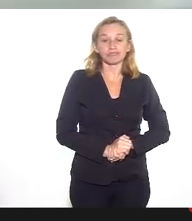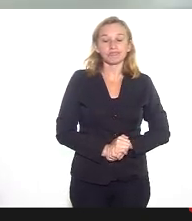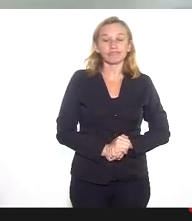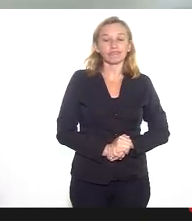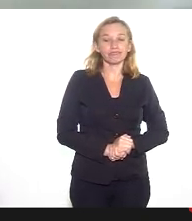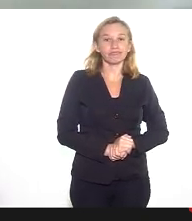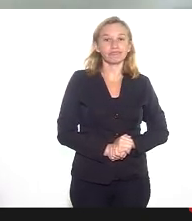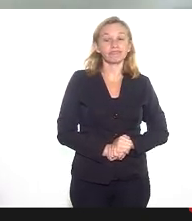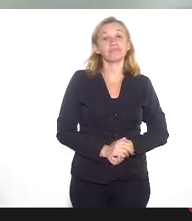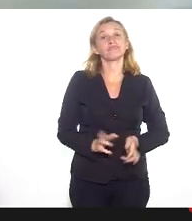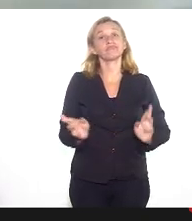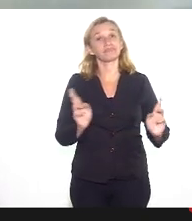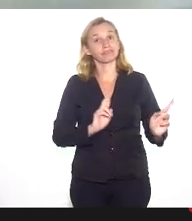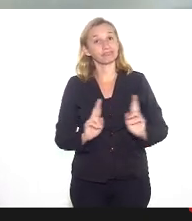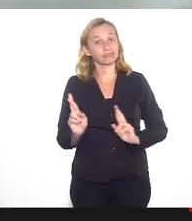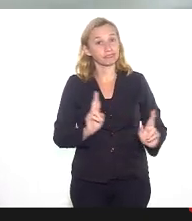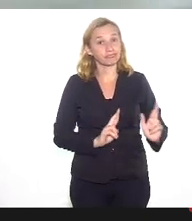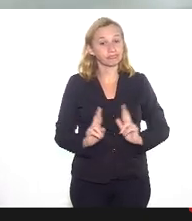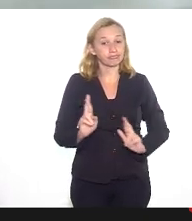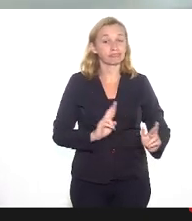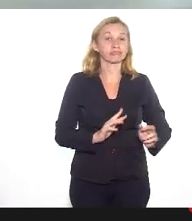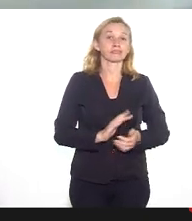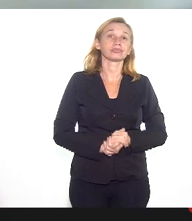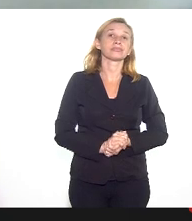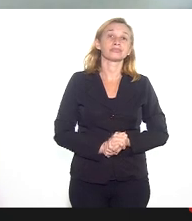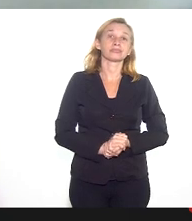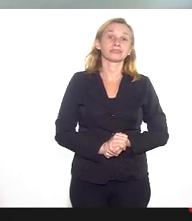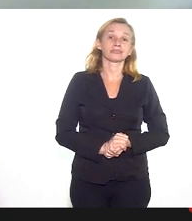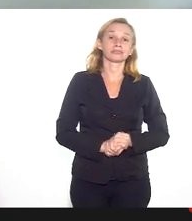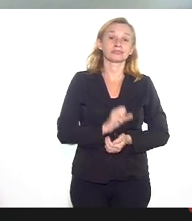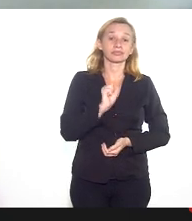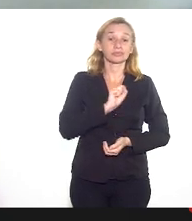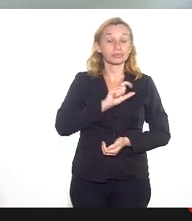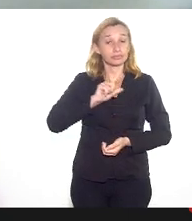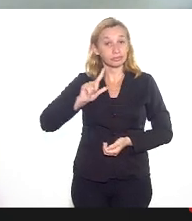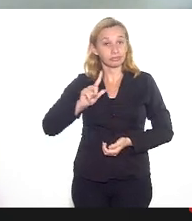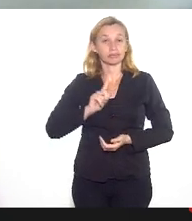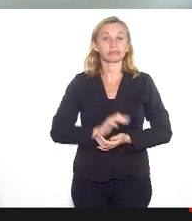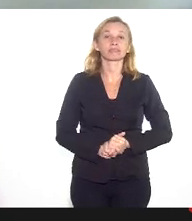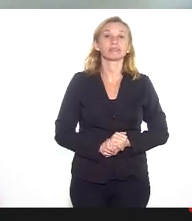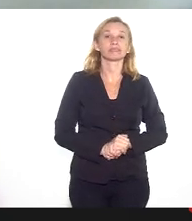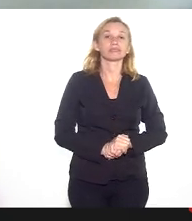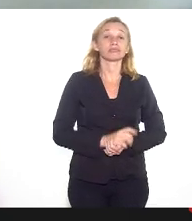Caminhando aí em relação à exposição da Shell,